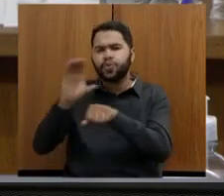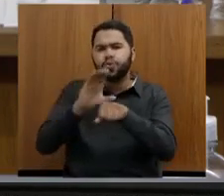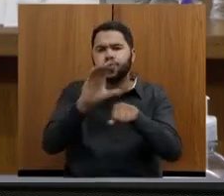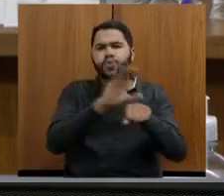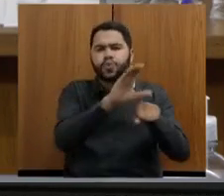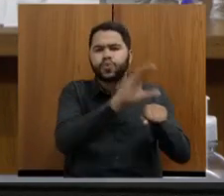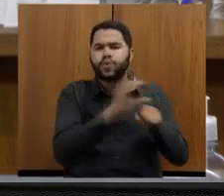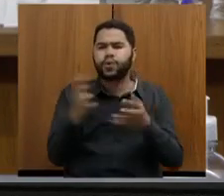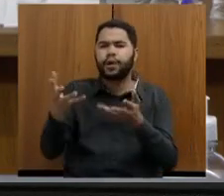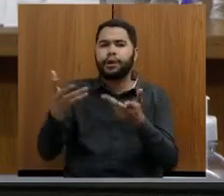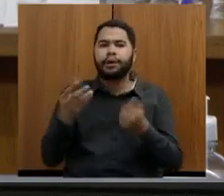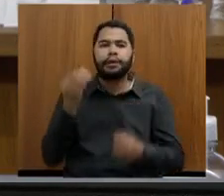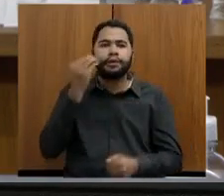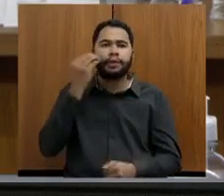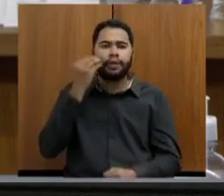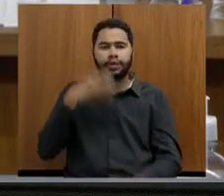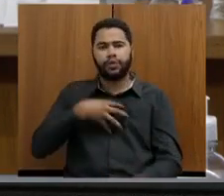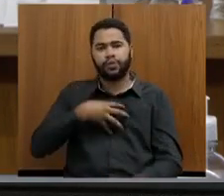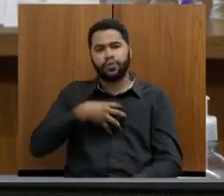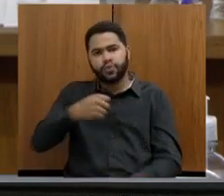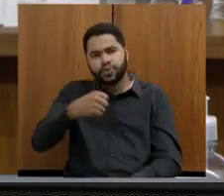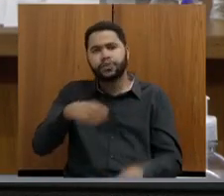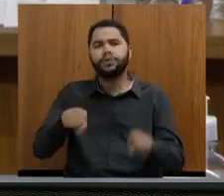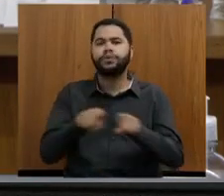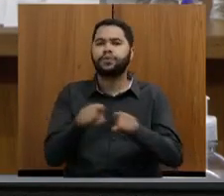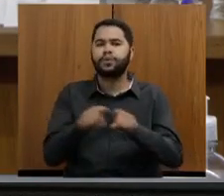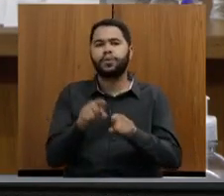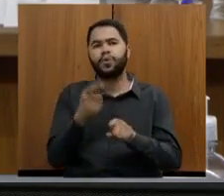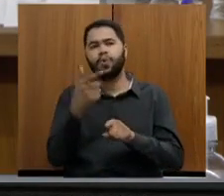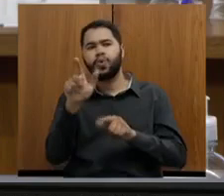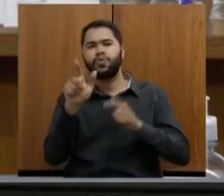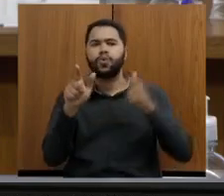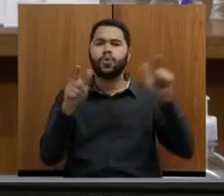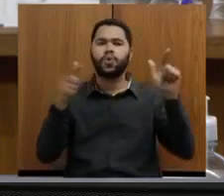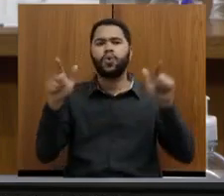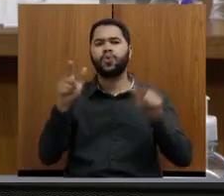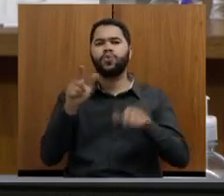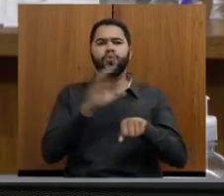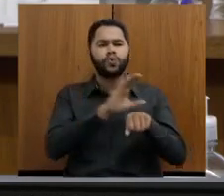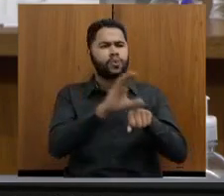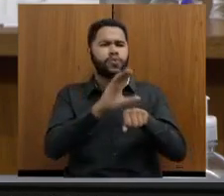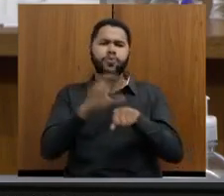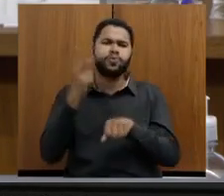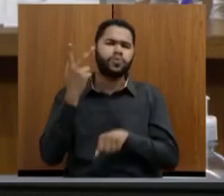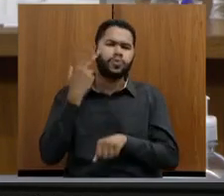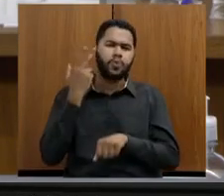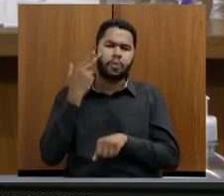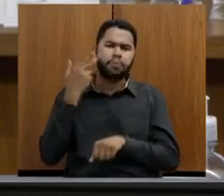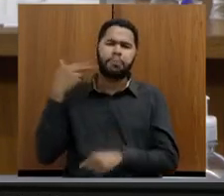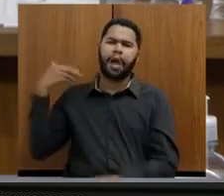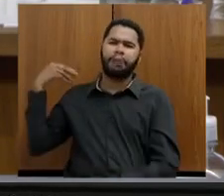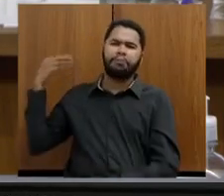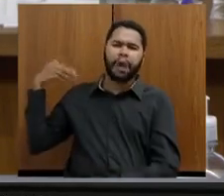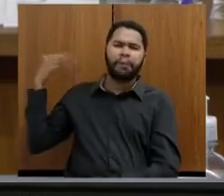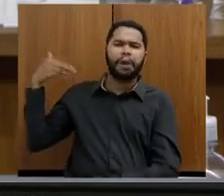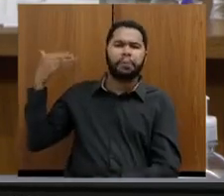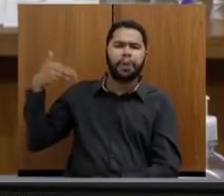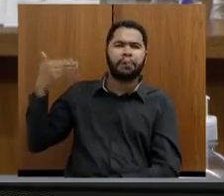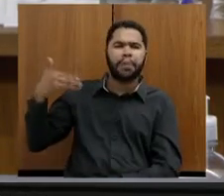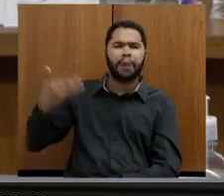atendimento a tentativas de suicídio bem como todos os outros cursos normais da Corporação